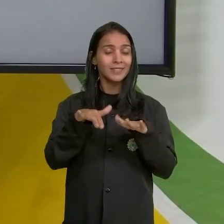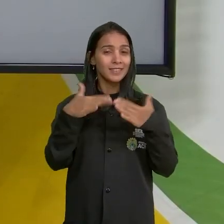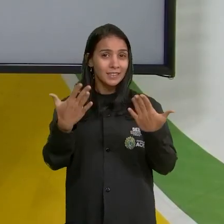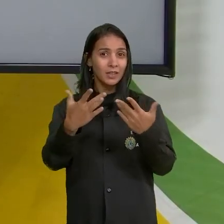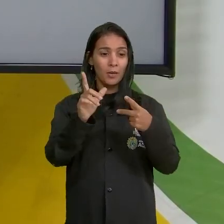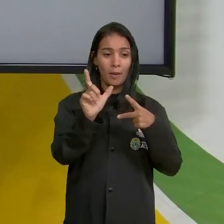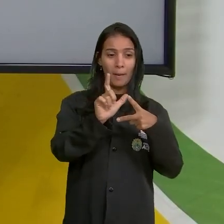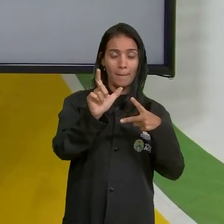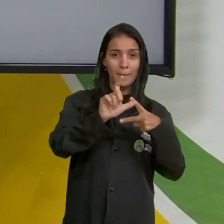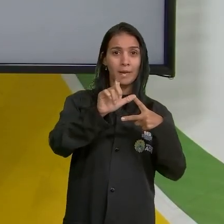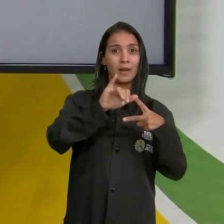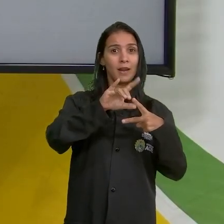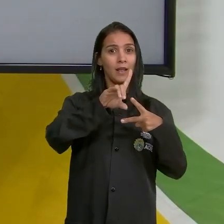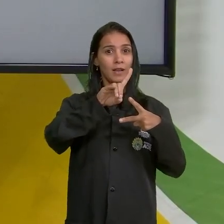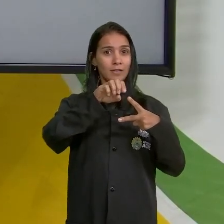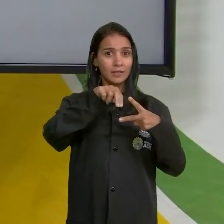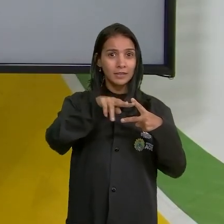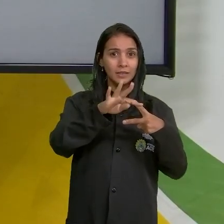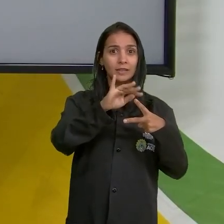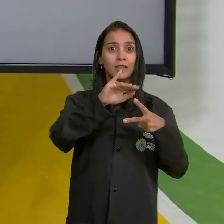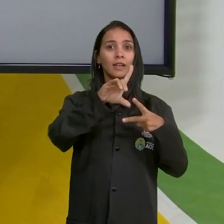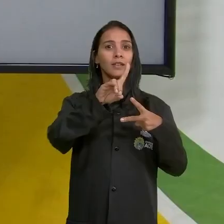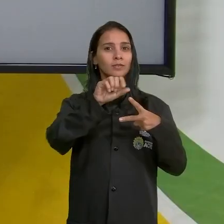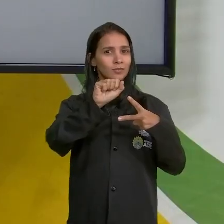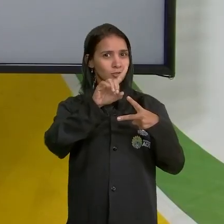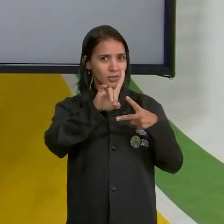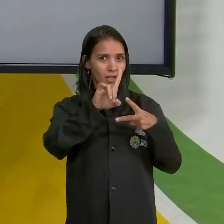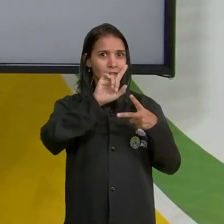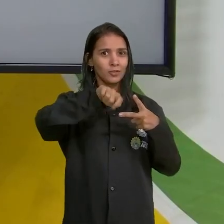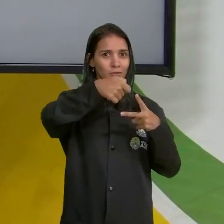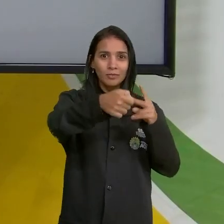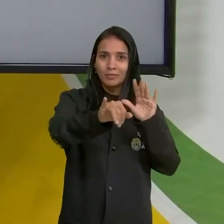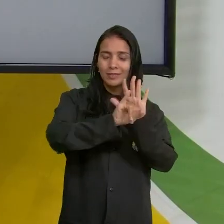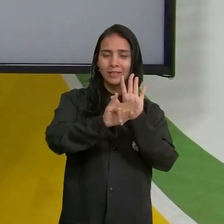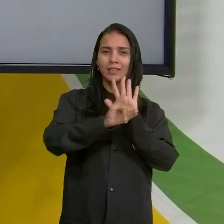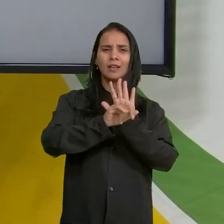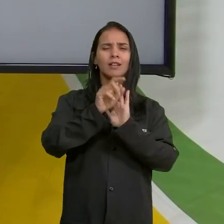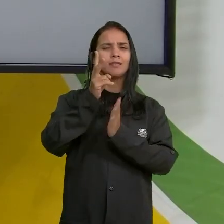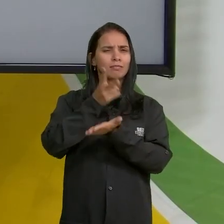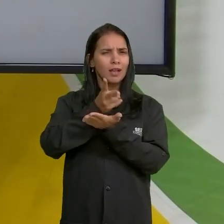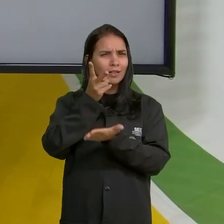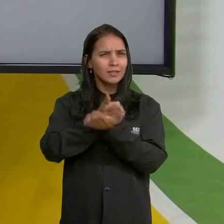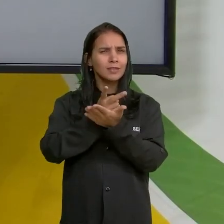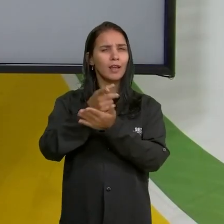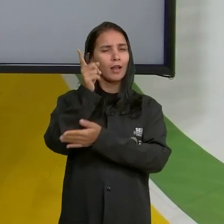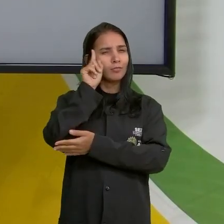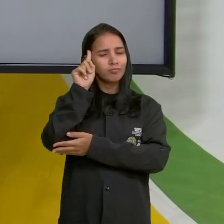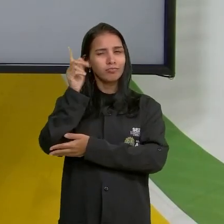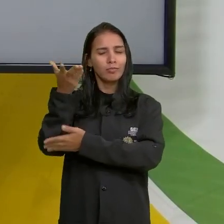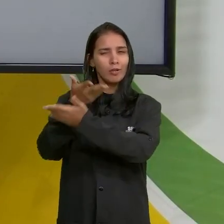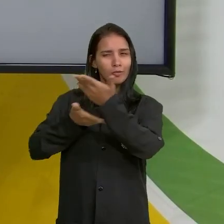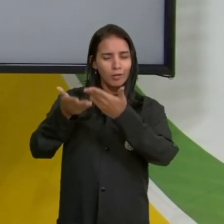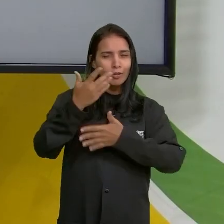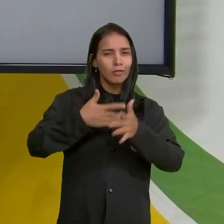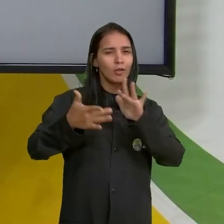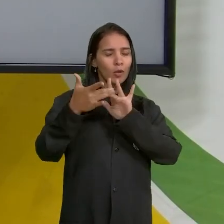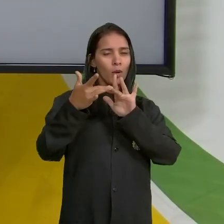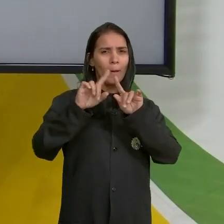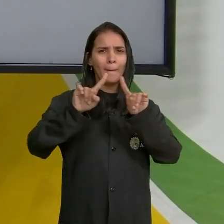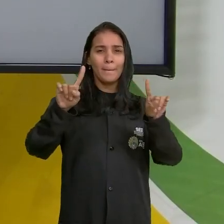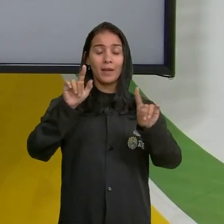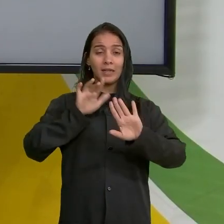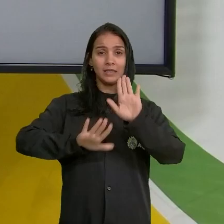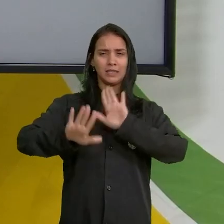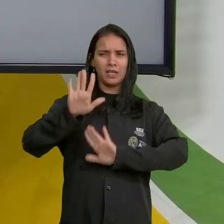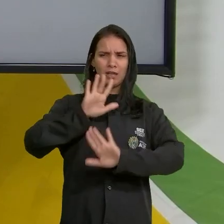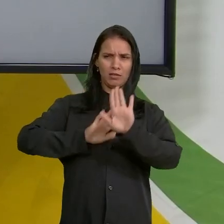palavra identidade, ela é muito mais recorrente, mas certamente causa uma estranheza a você